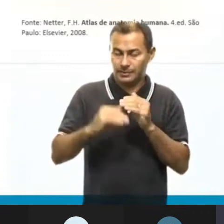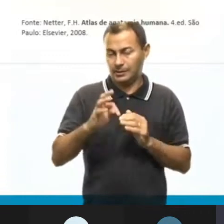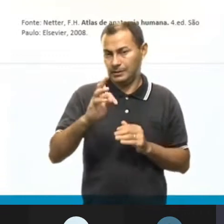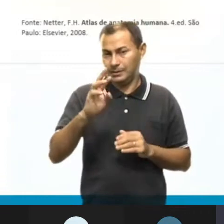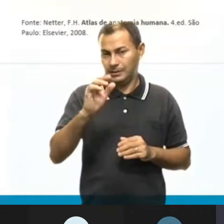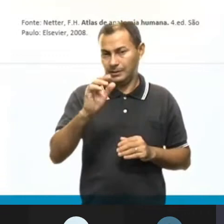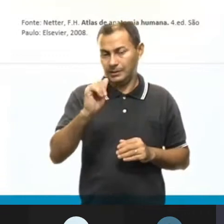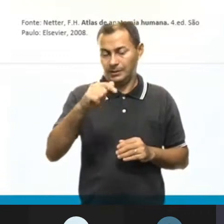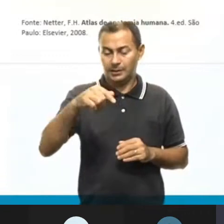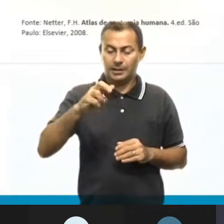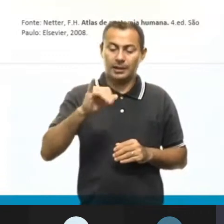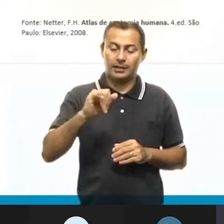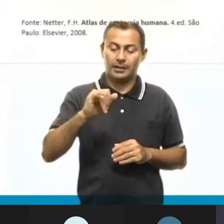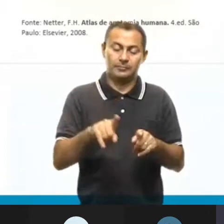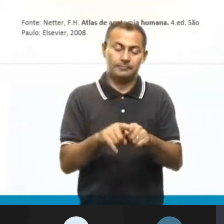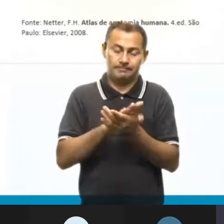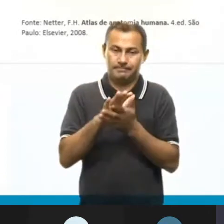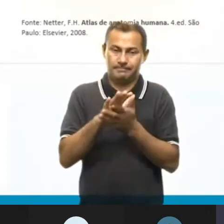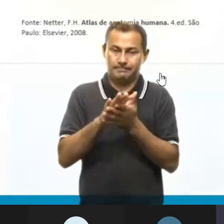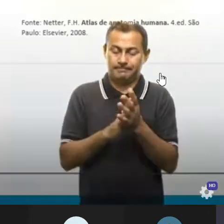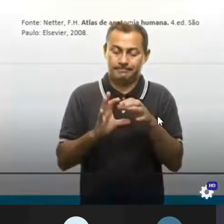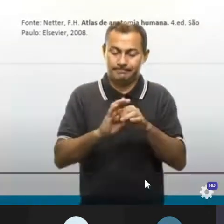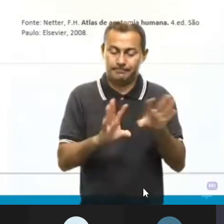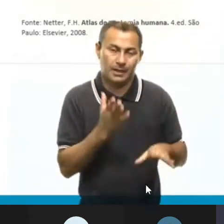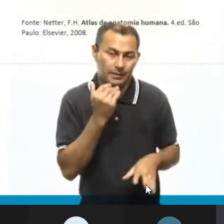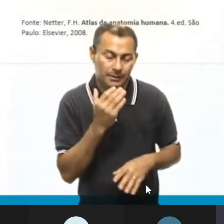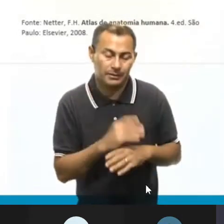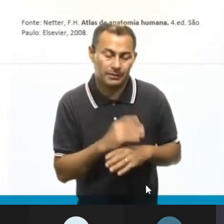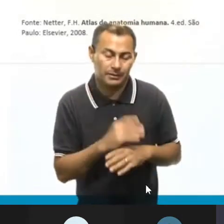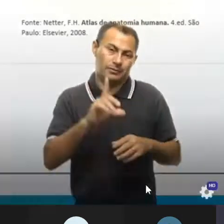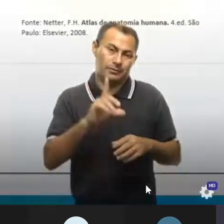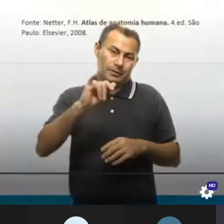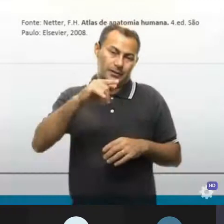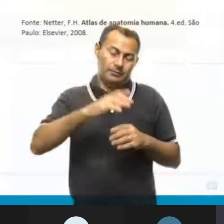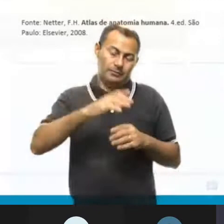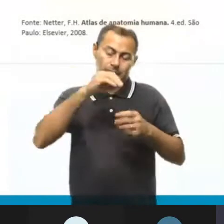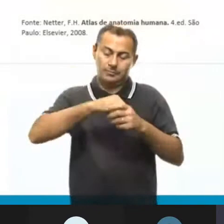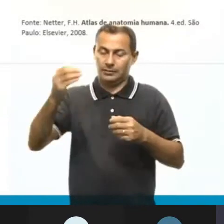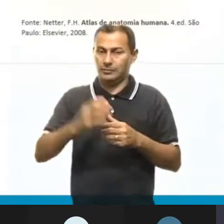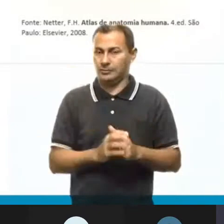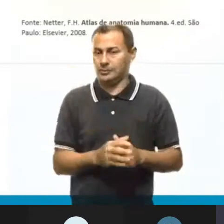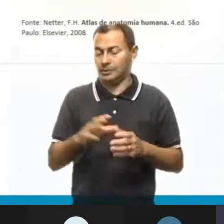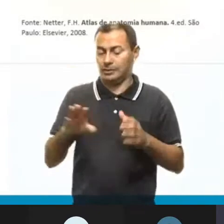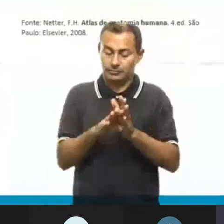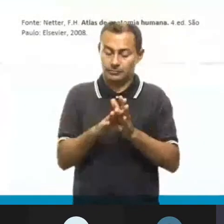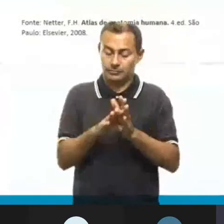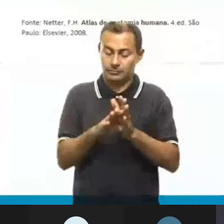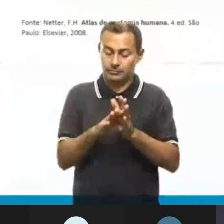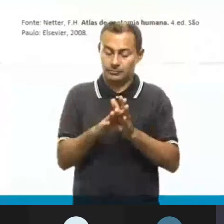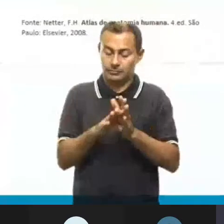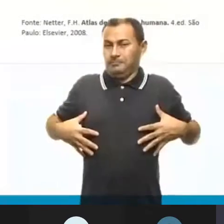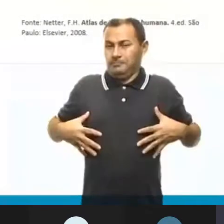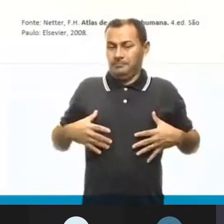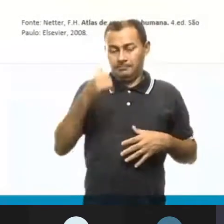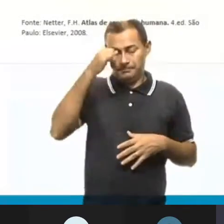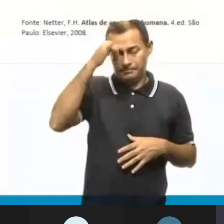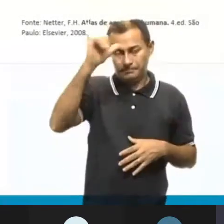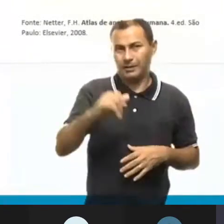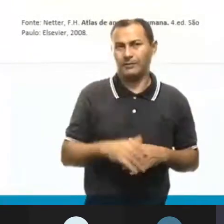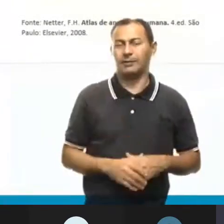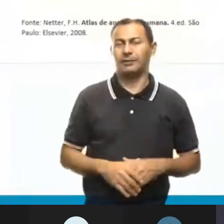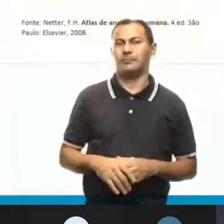aqui a traqueia, ela não deixa, né, o alimento ou o líquido passar aqui para dentro da traqueia e chegar nos pulmões. Tá? Então, ela